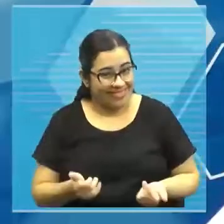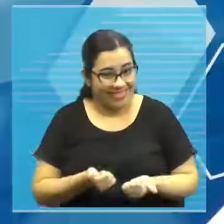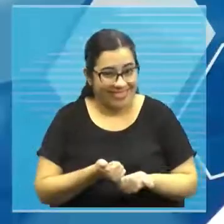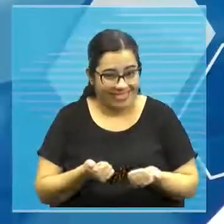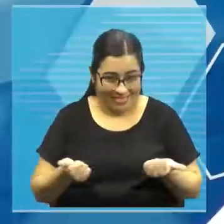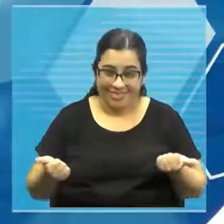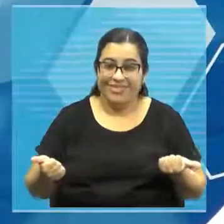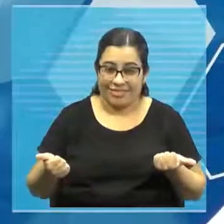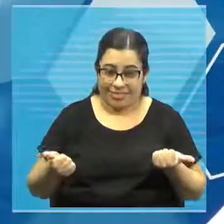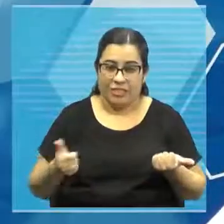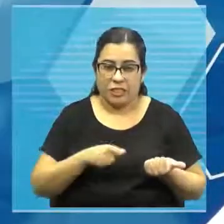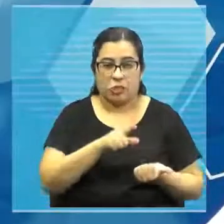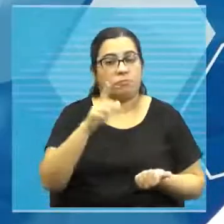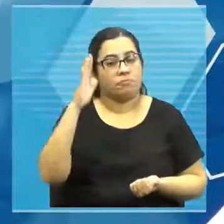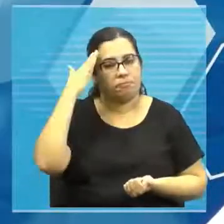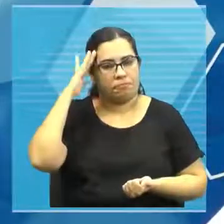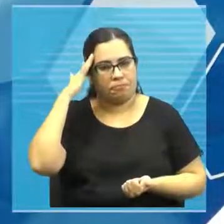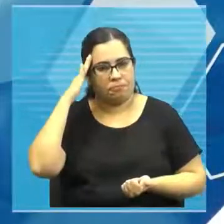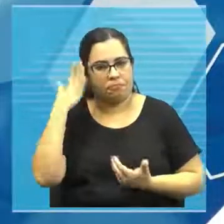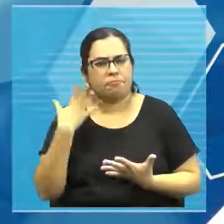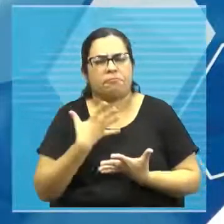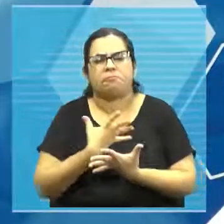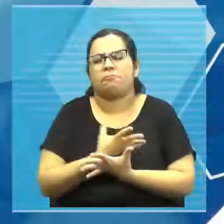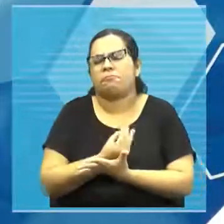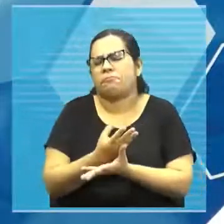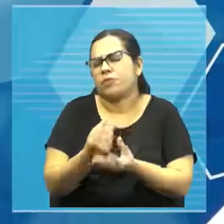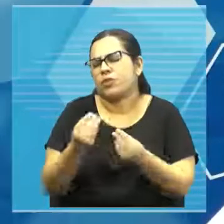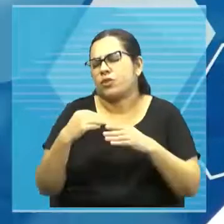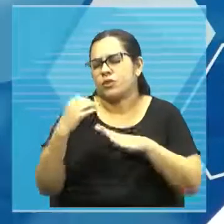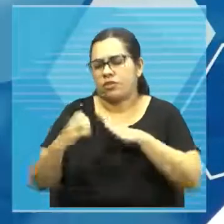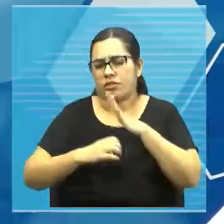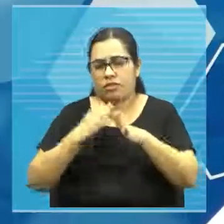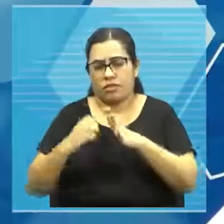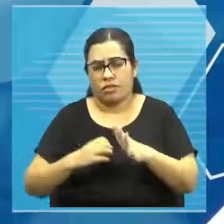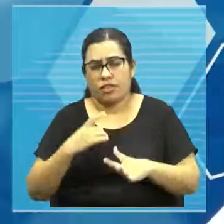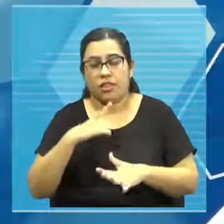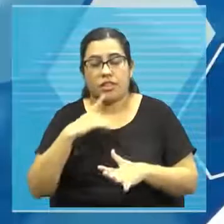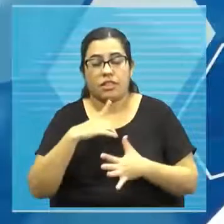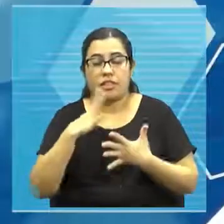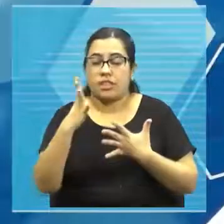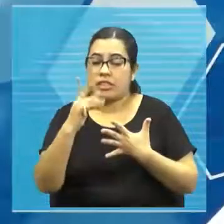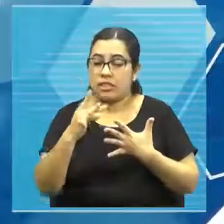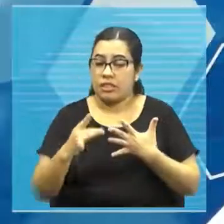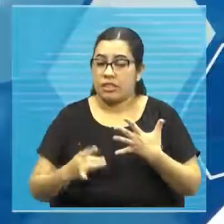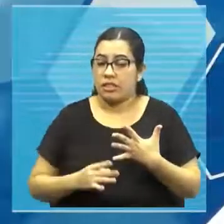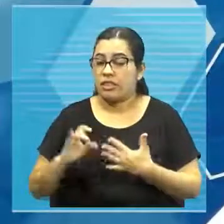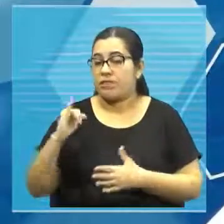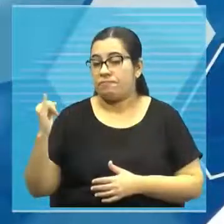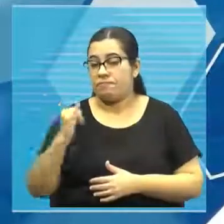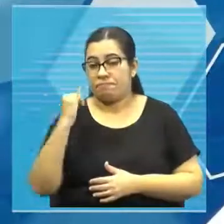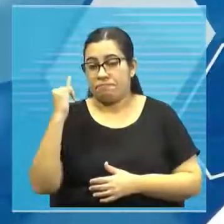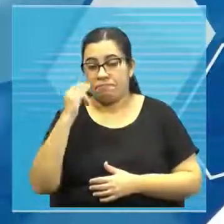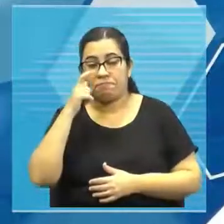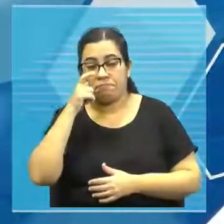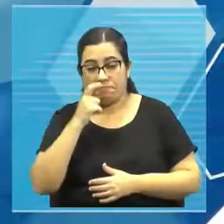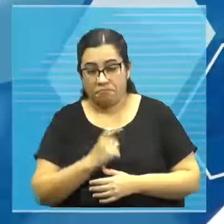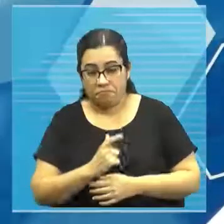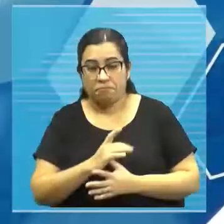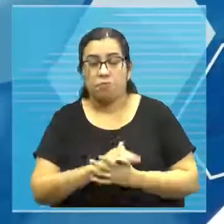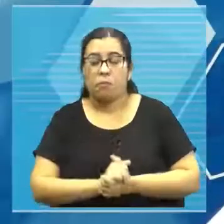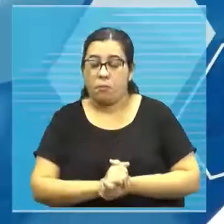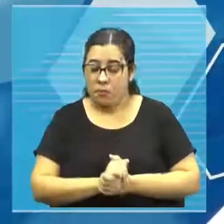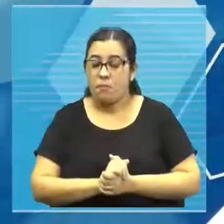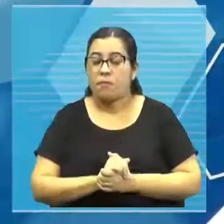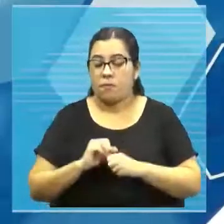gente Ok vários provar a empresas e tem um detalhe interessante um convite para atualmente